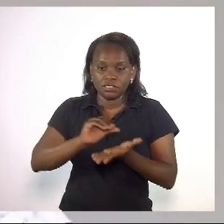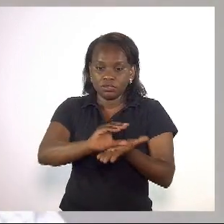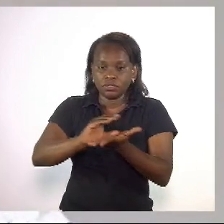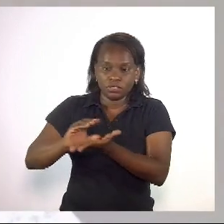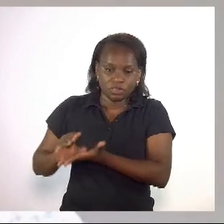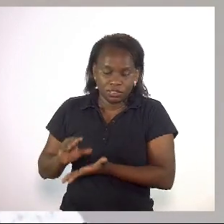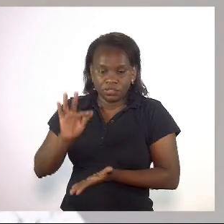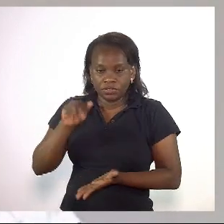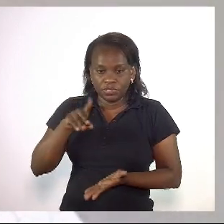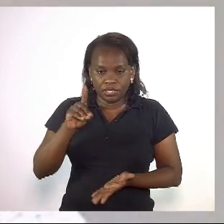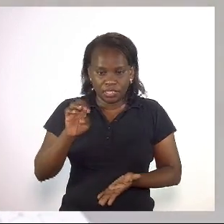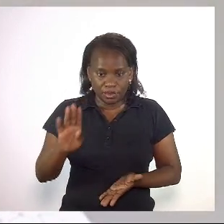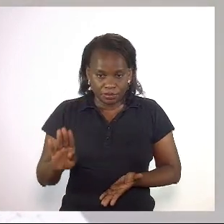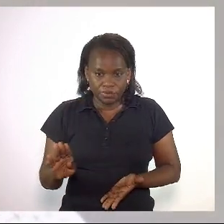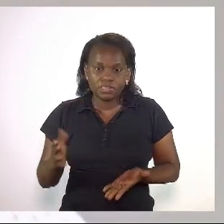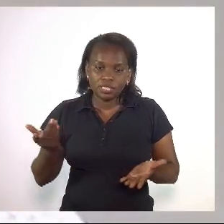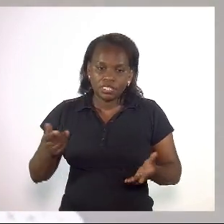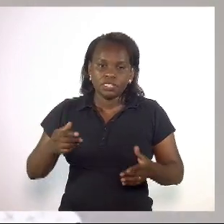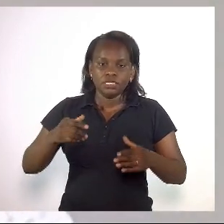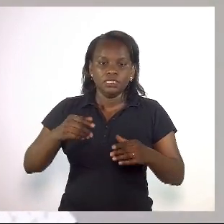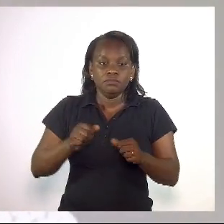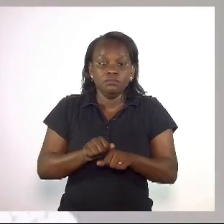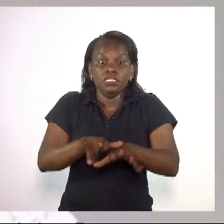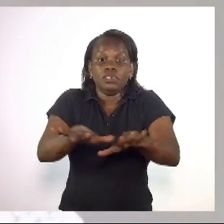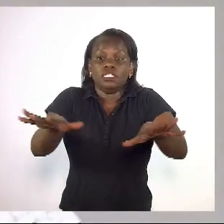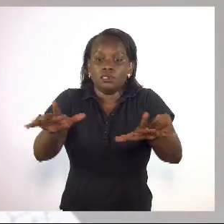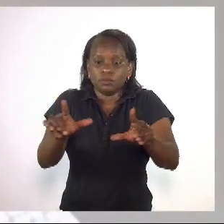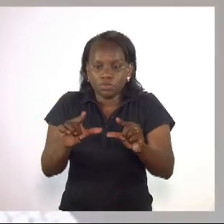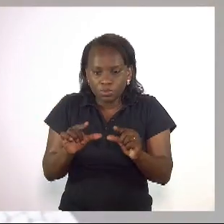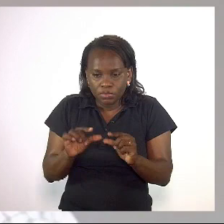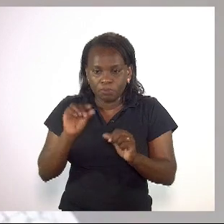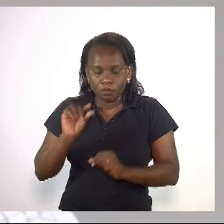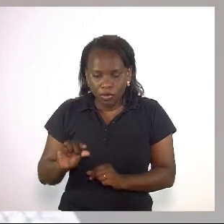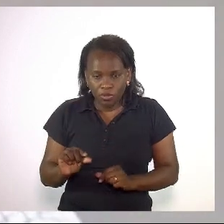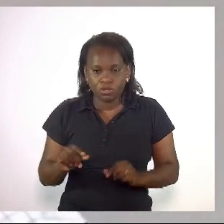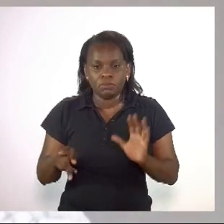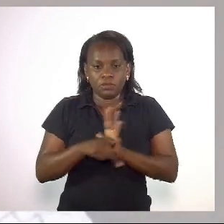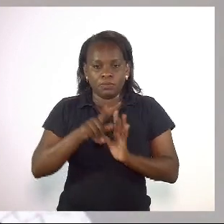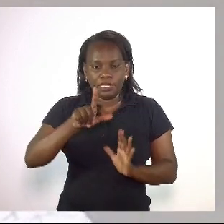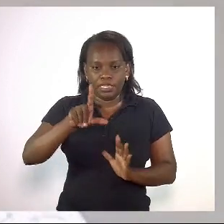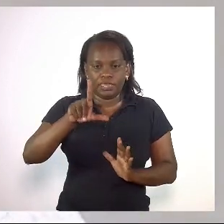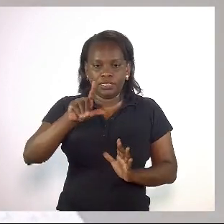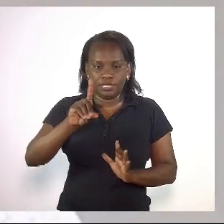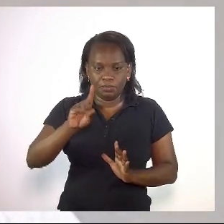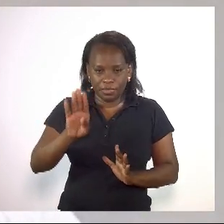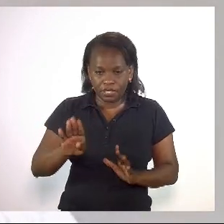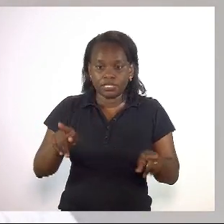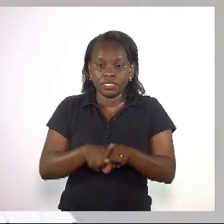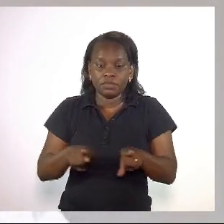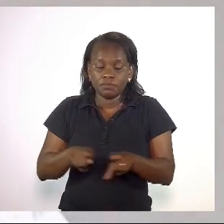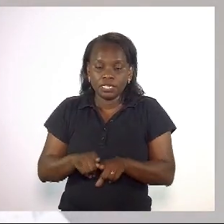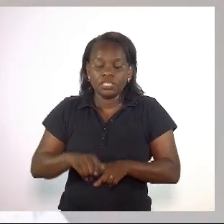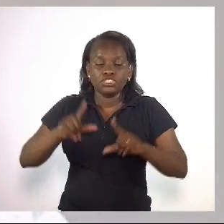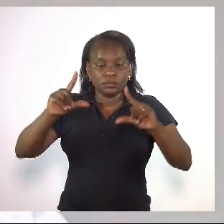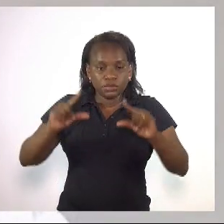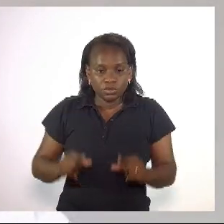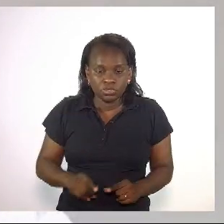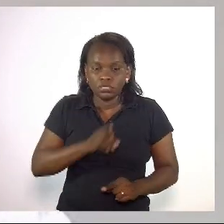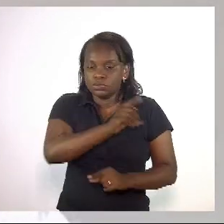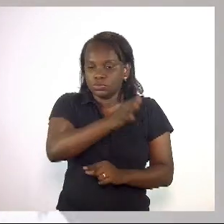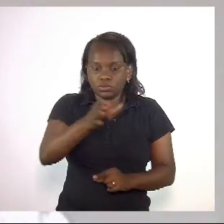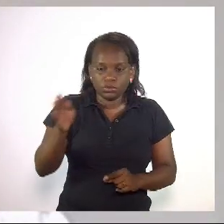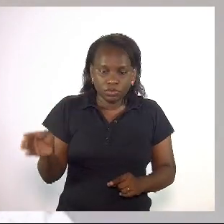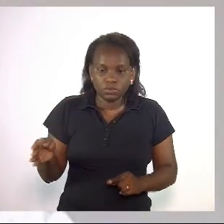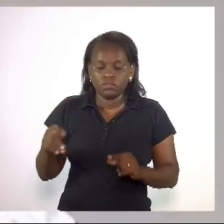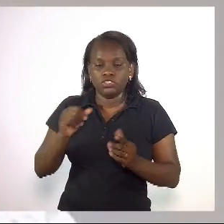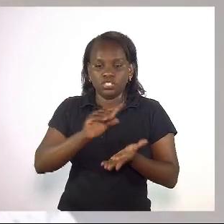Fundeb, que são menores, são menos amplas que as destinações da LDB. e reduz a destinação dos